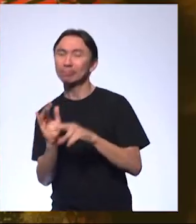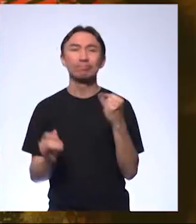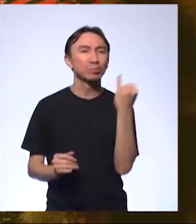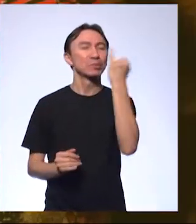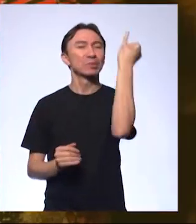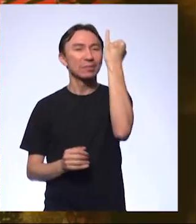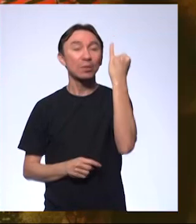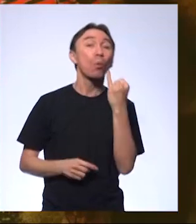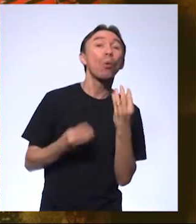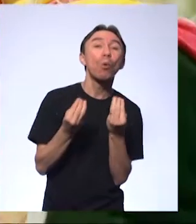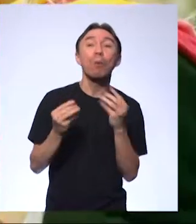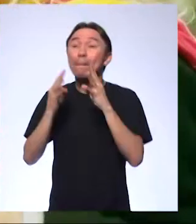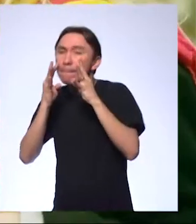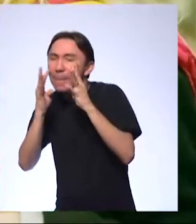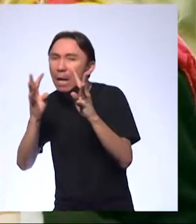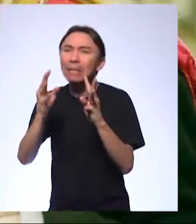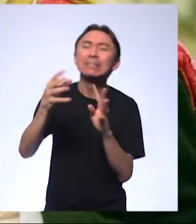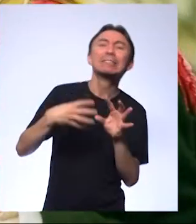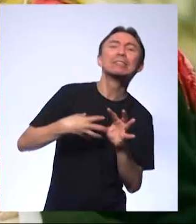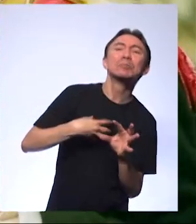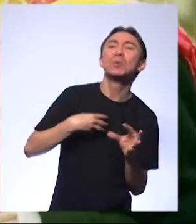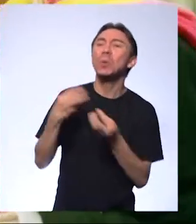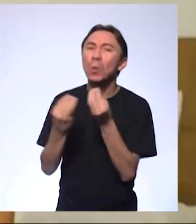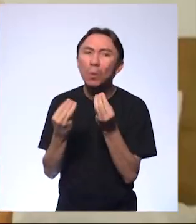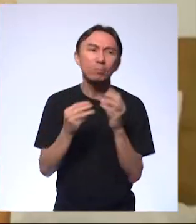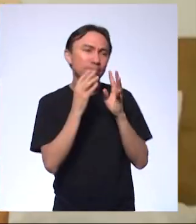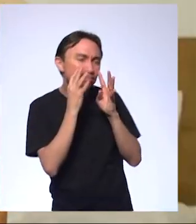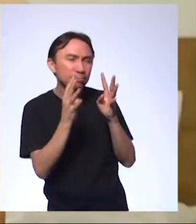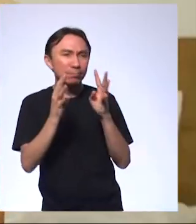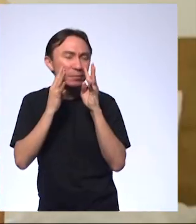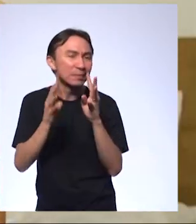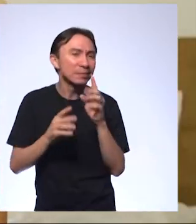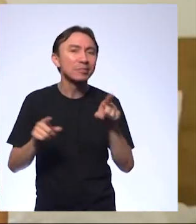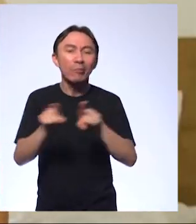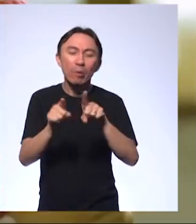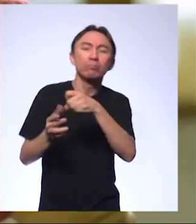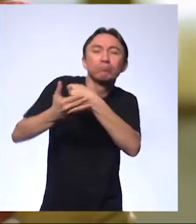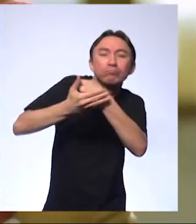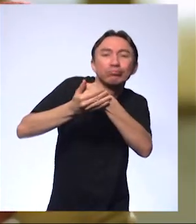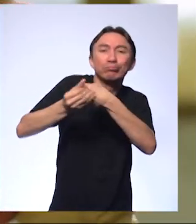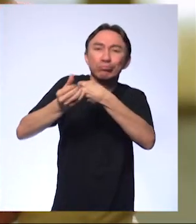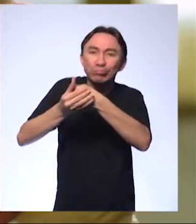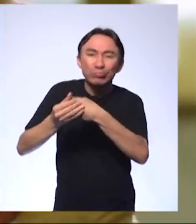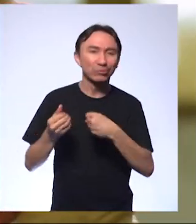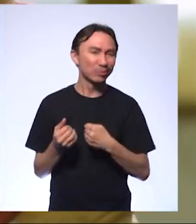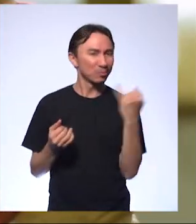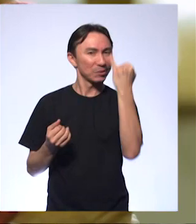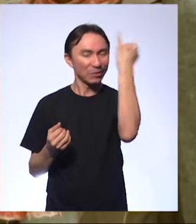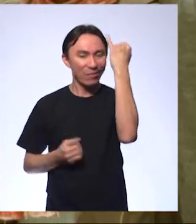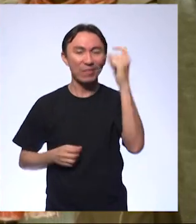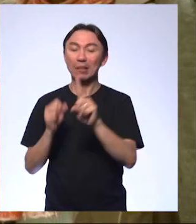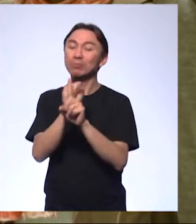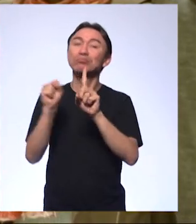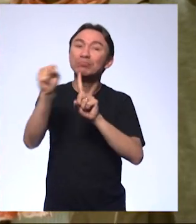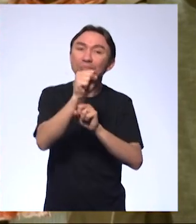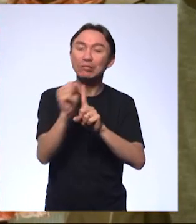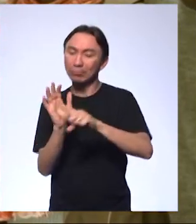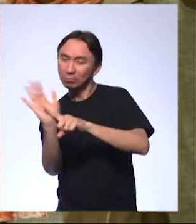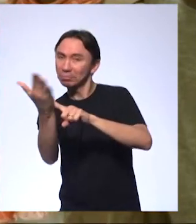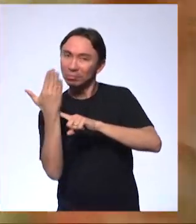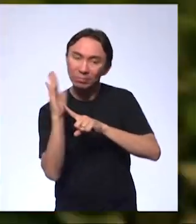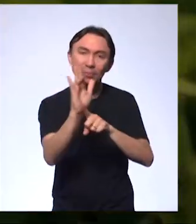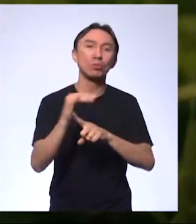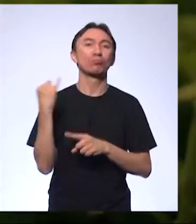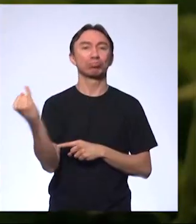Estando atentos aos sentimentos de quem está à nossa volta e apoiando quem precisa. Uma sociedade mais fraterna depende de